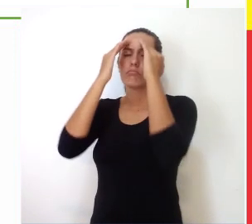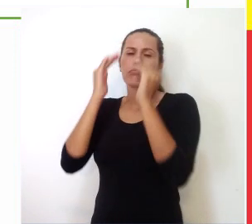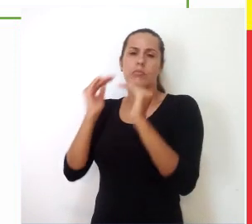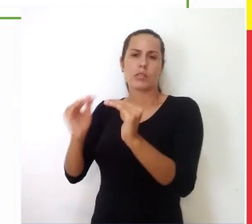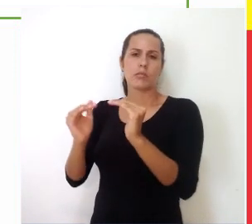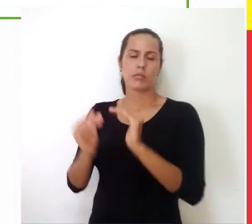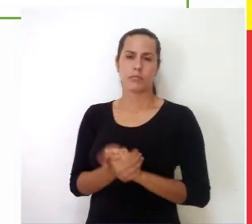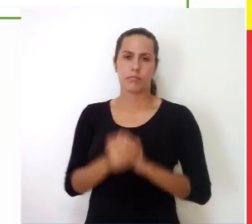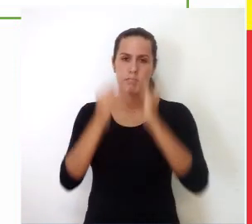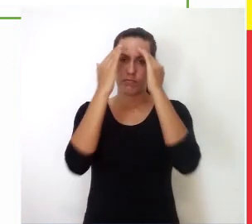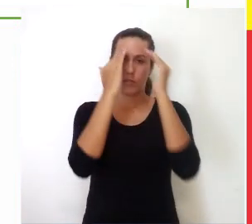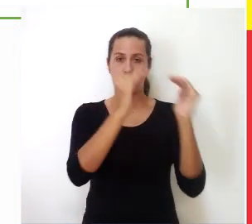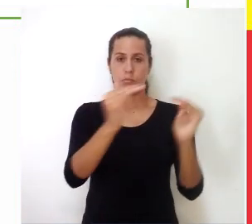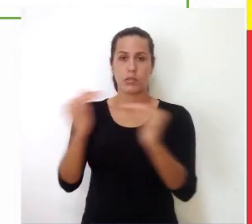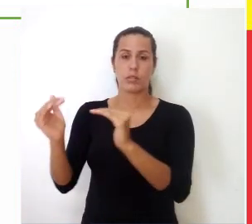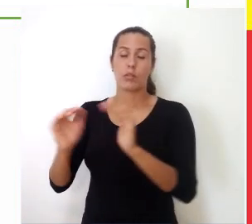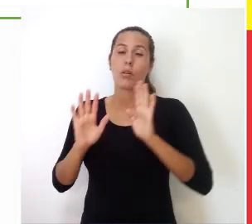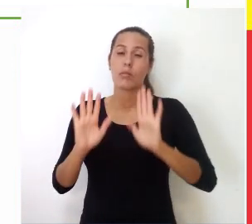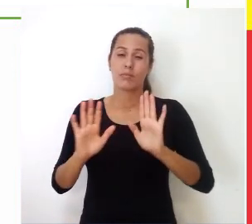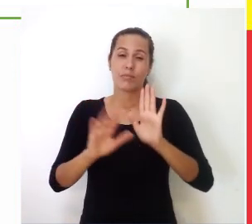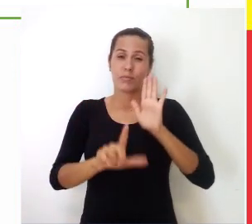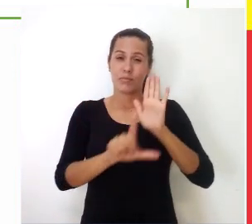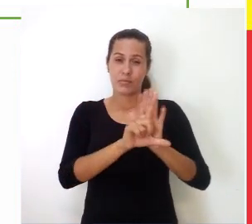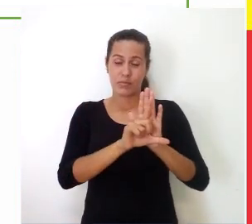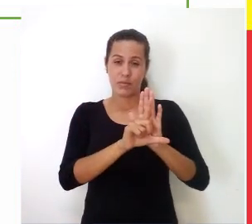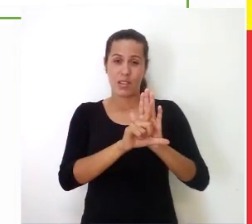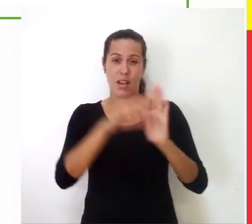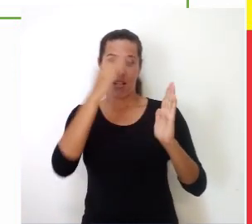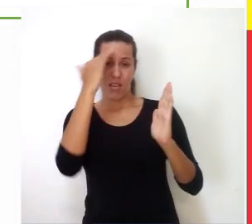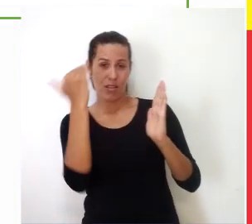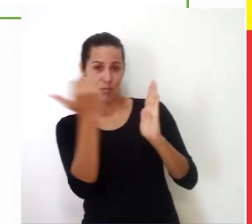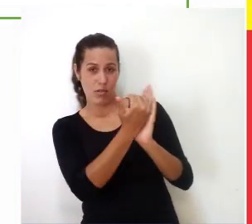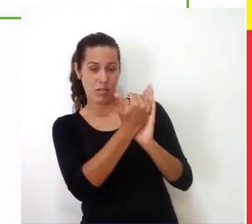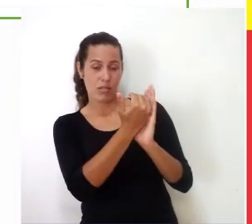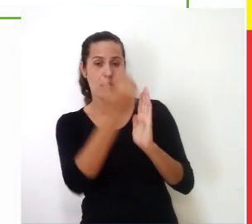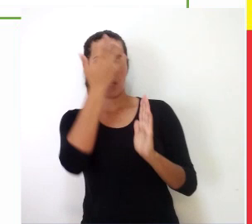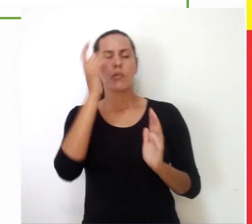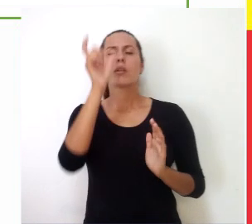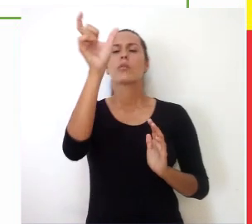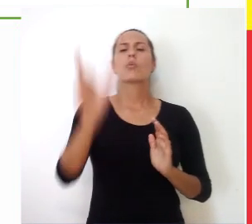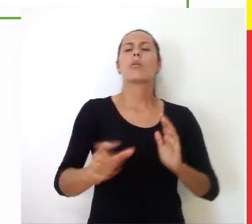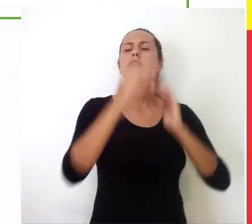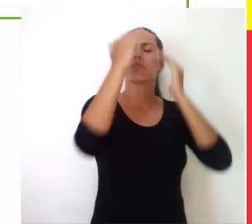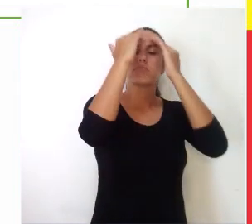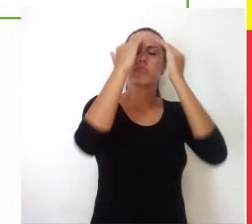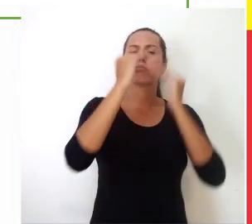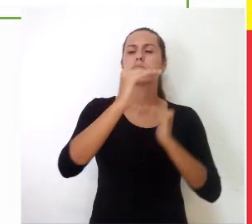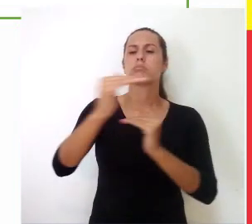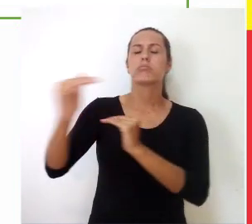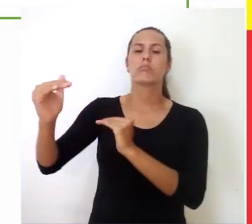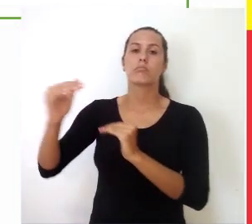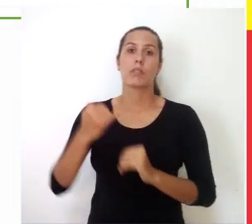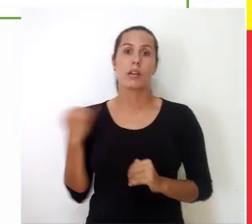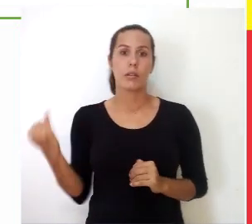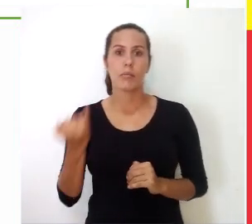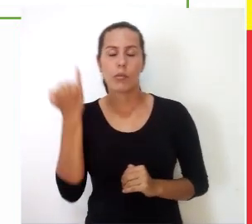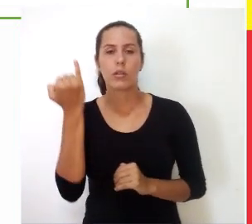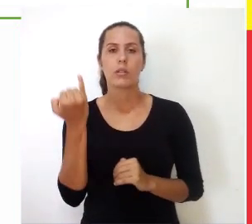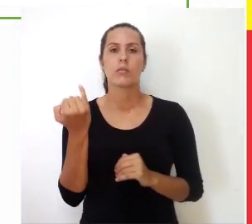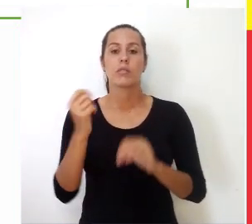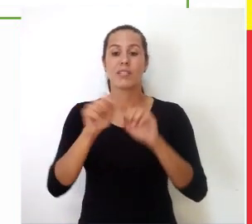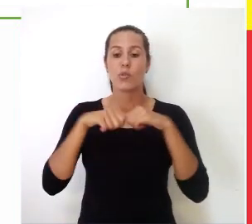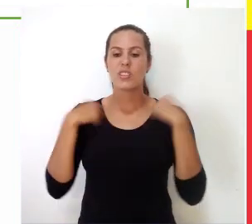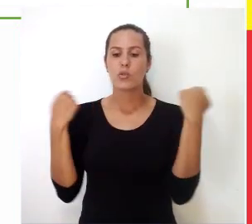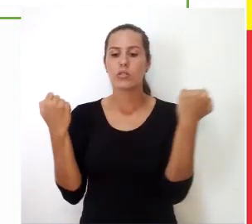pelo próximo e pelas leis é crucial para vivermos em uma sociedade mais inclusiva. Vejam a